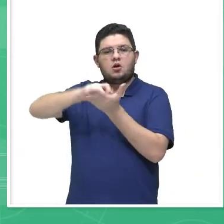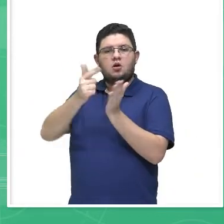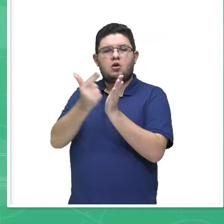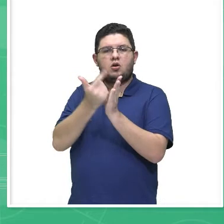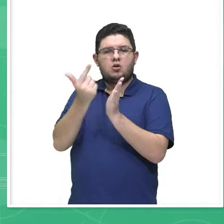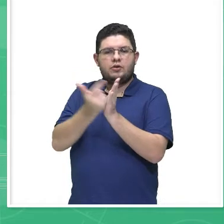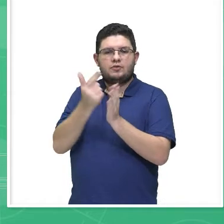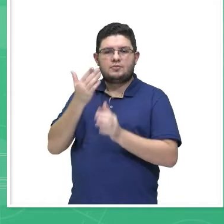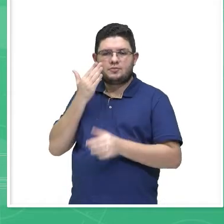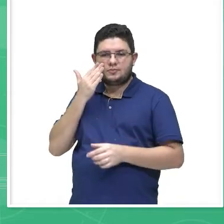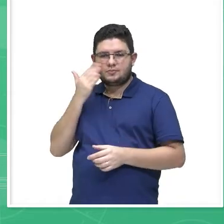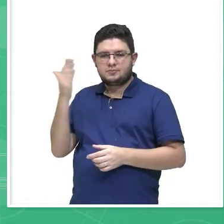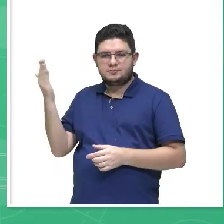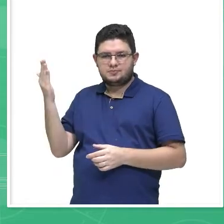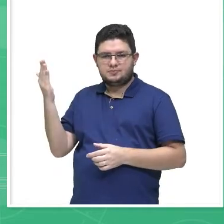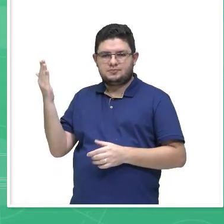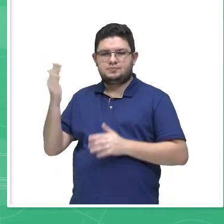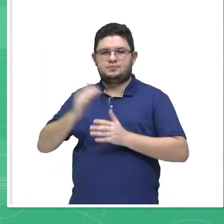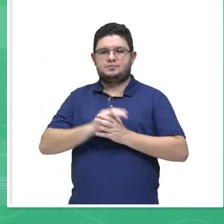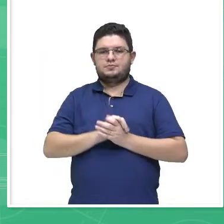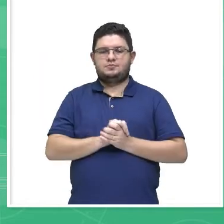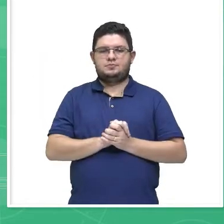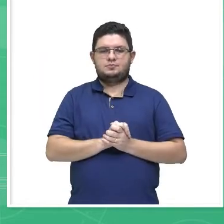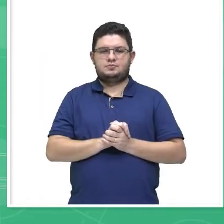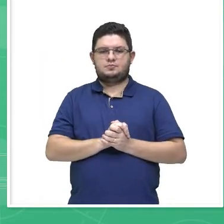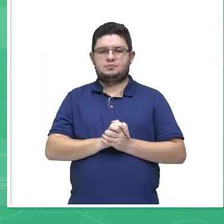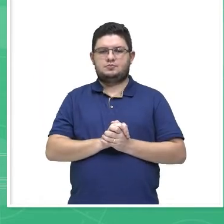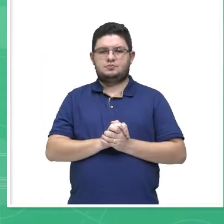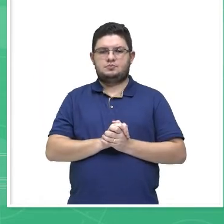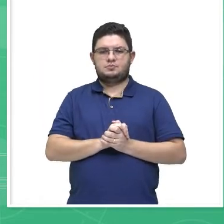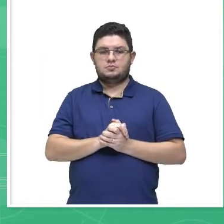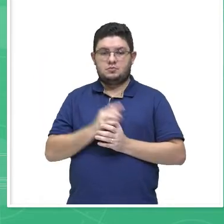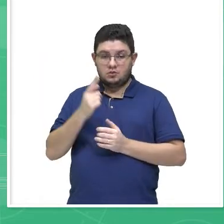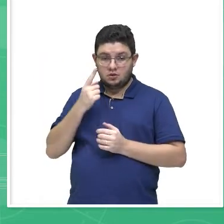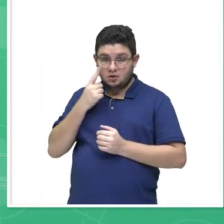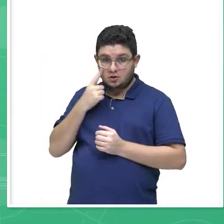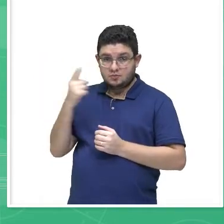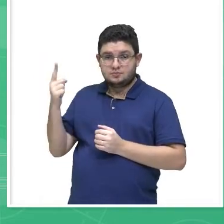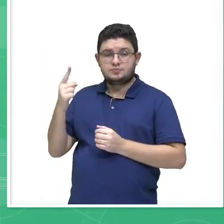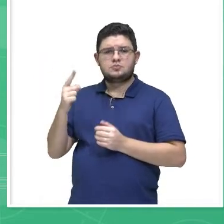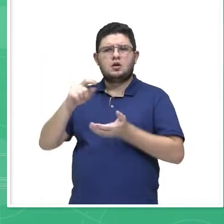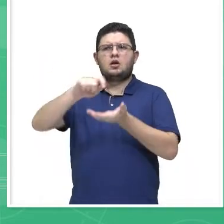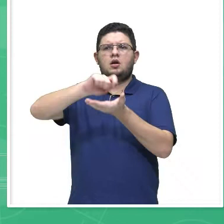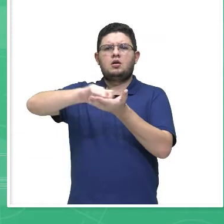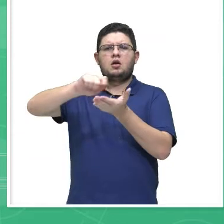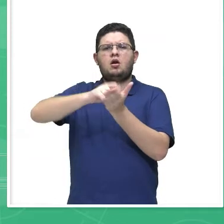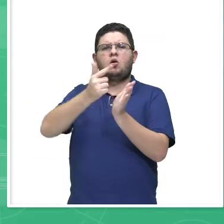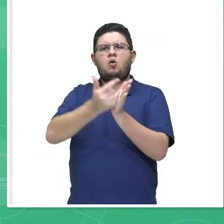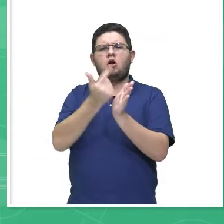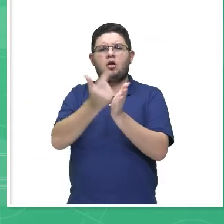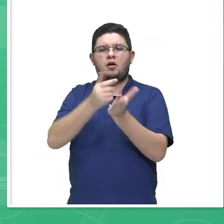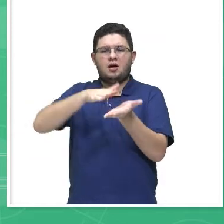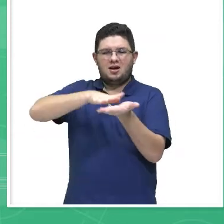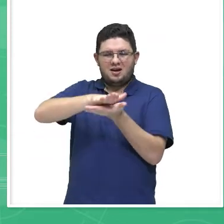Comunista. Isso ocorreu bem nas vésperas da Revolução de